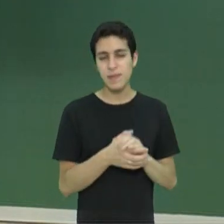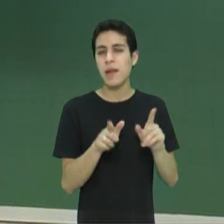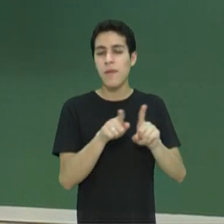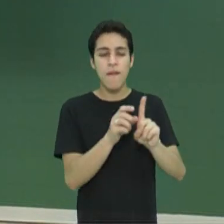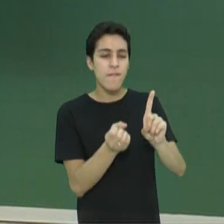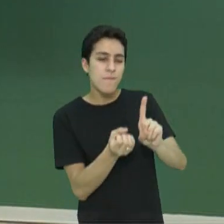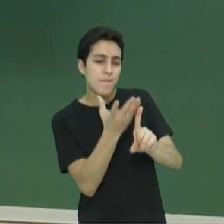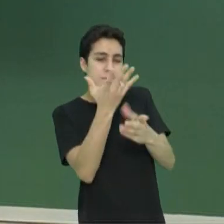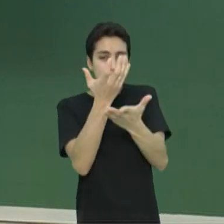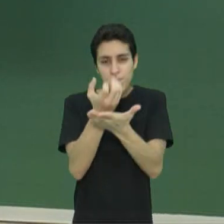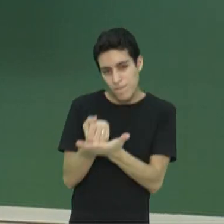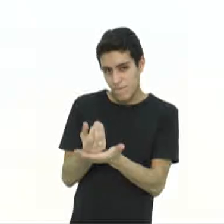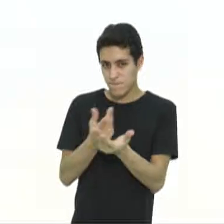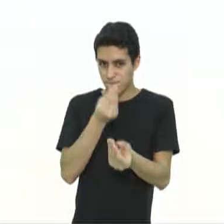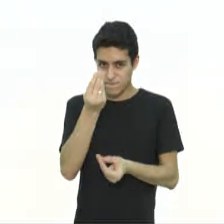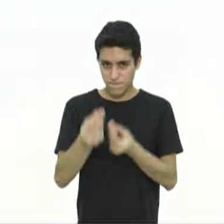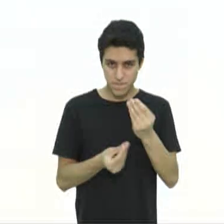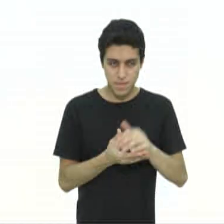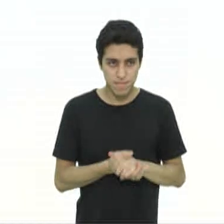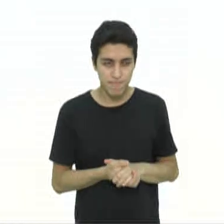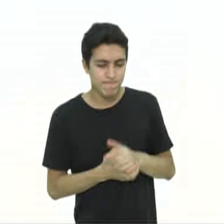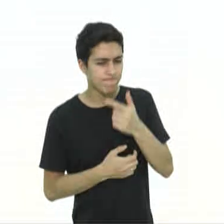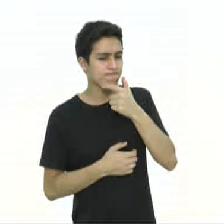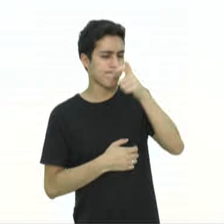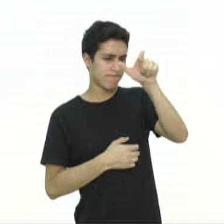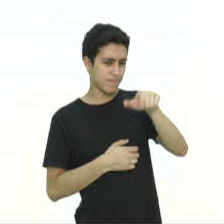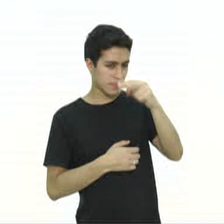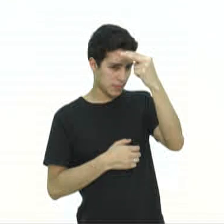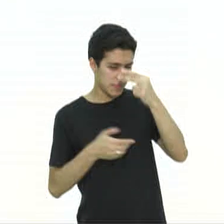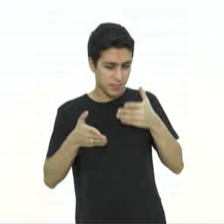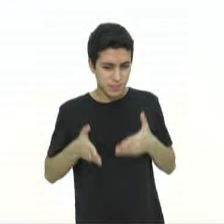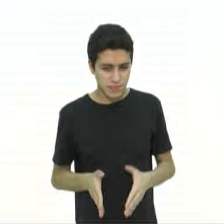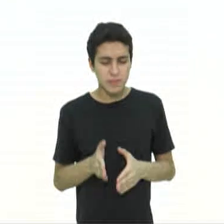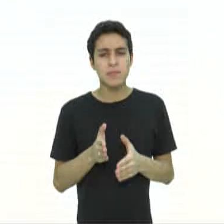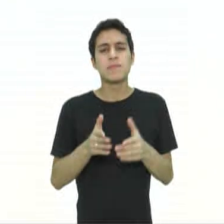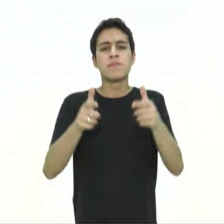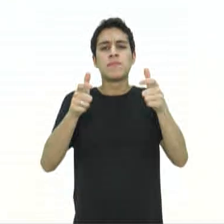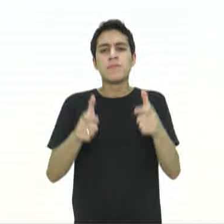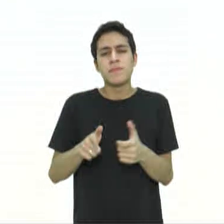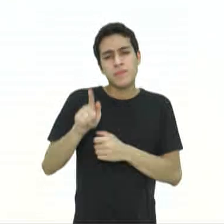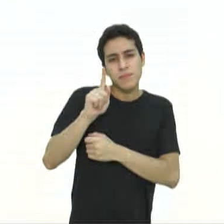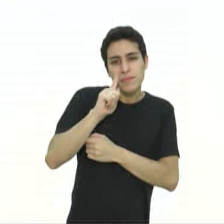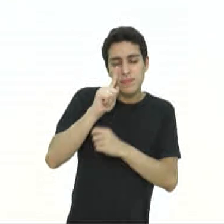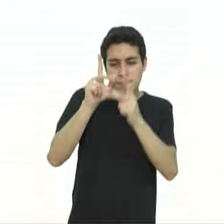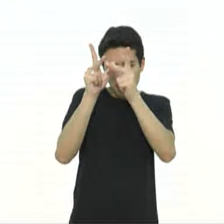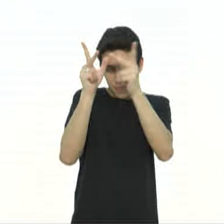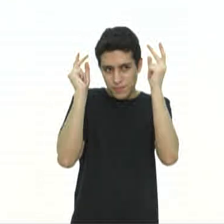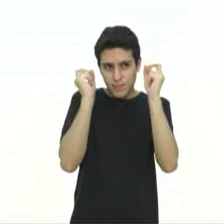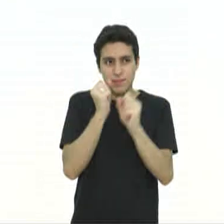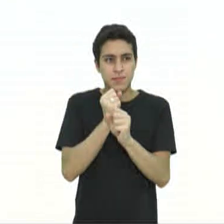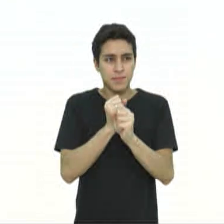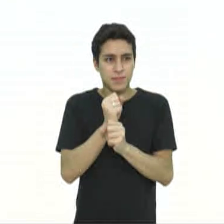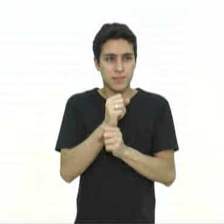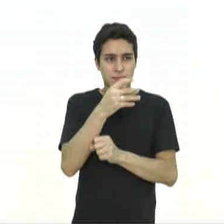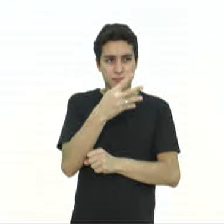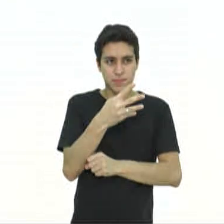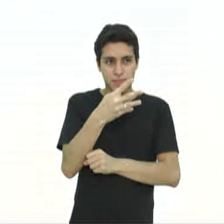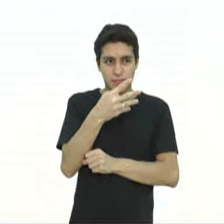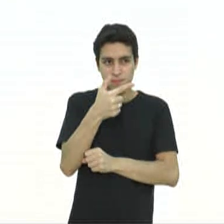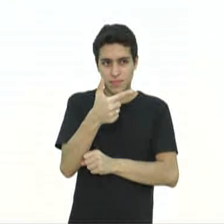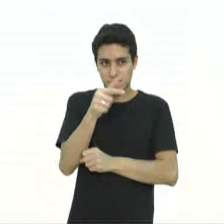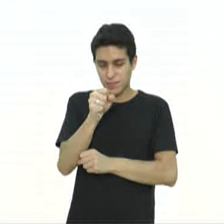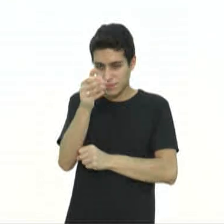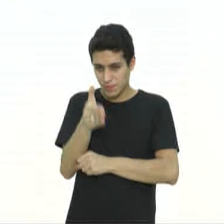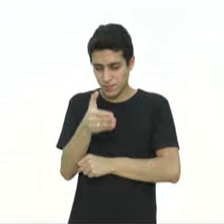Platão. Platão nasceu em Atenas por volta aí cerca de 428,